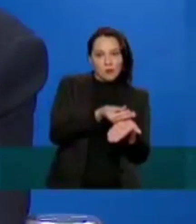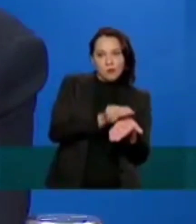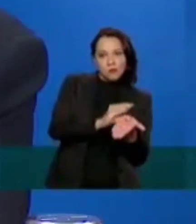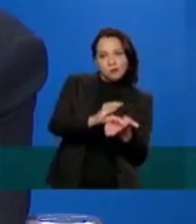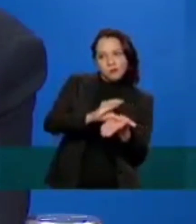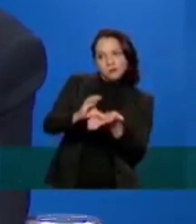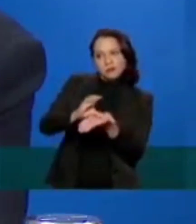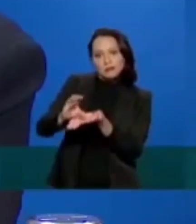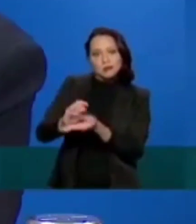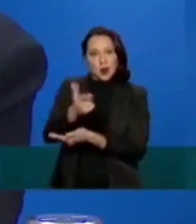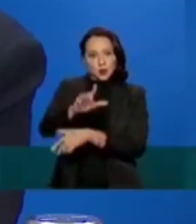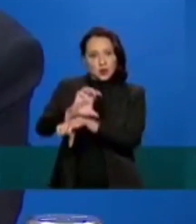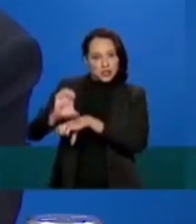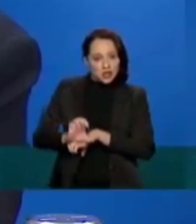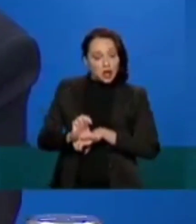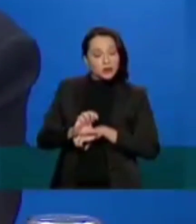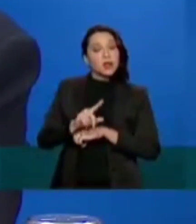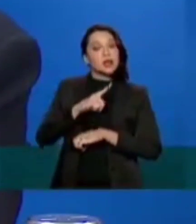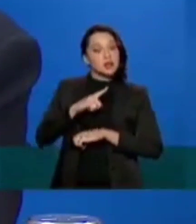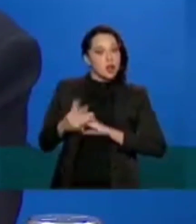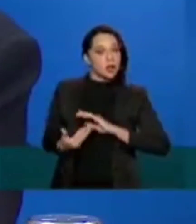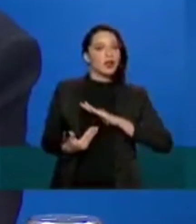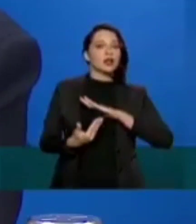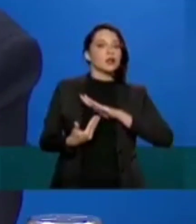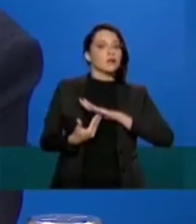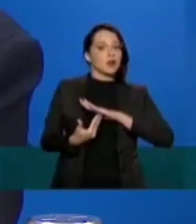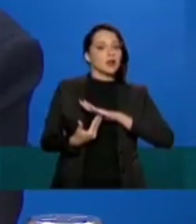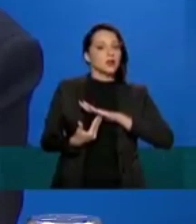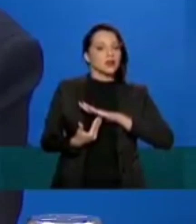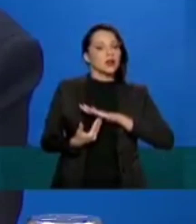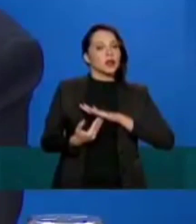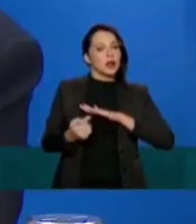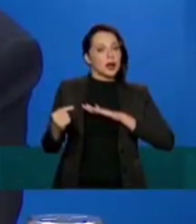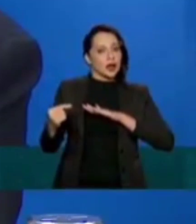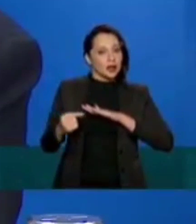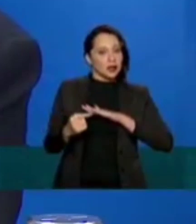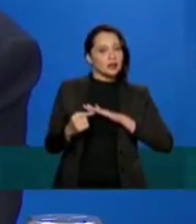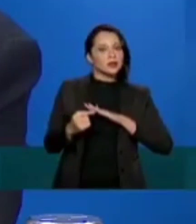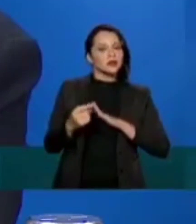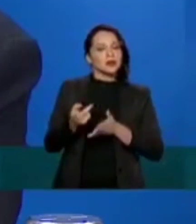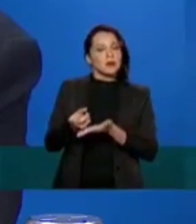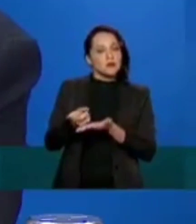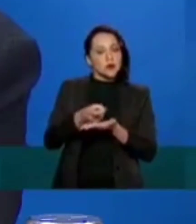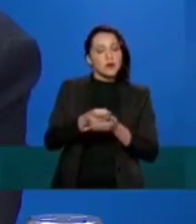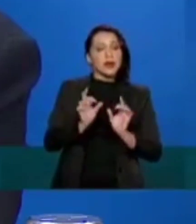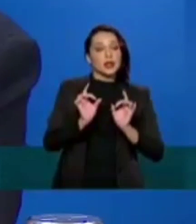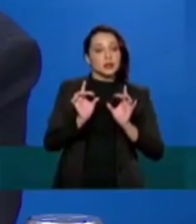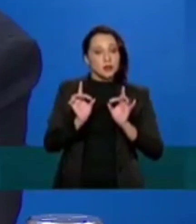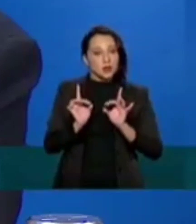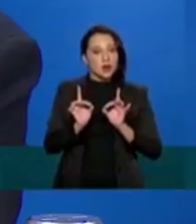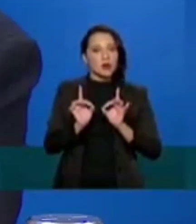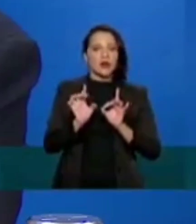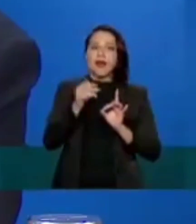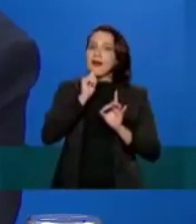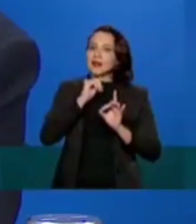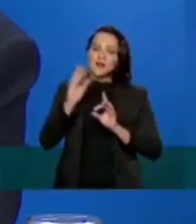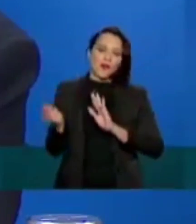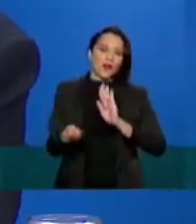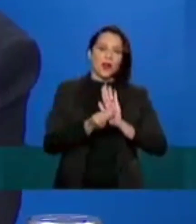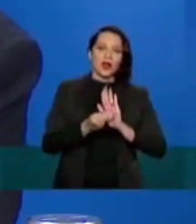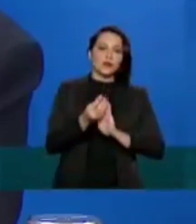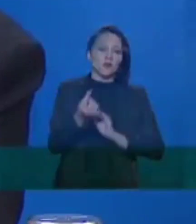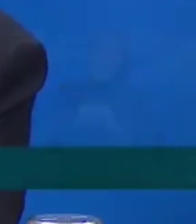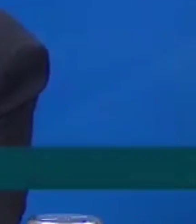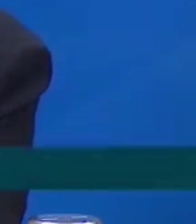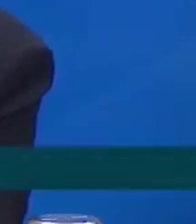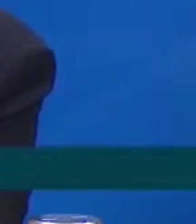entes federativos vai estar limitada a essas receitas extraordinárias ainda não lançadas no orçamento.